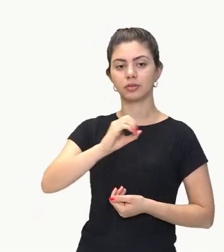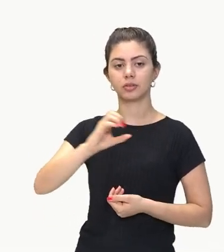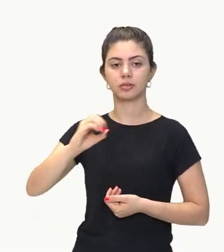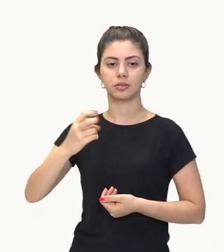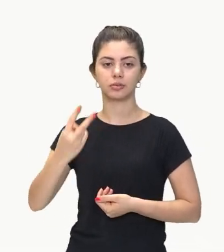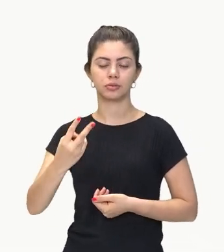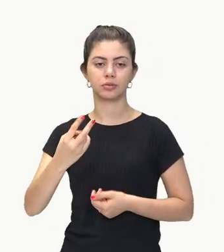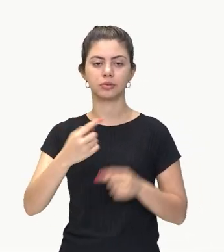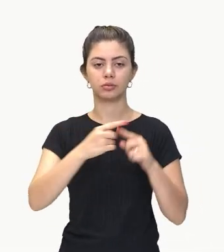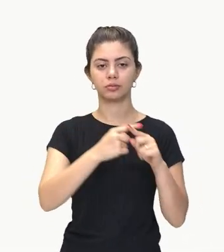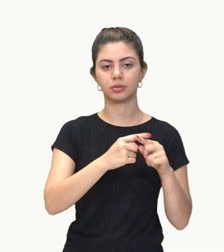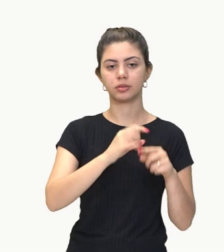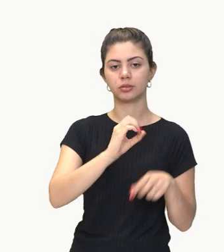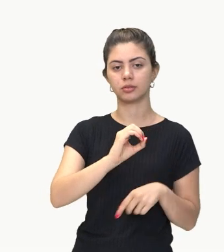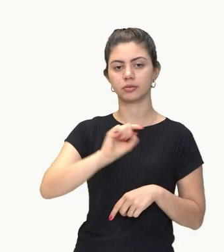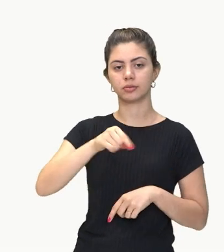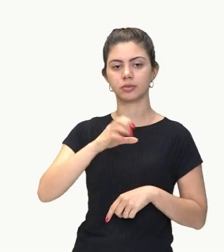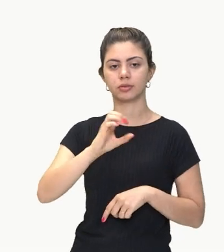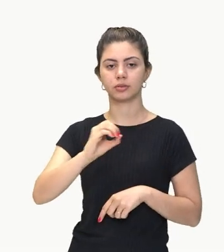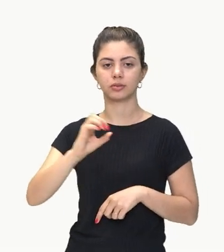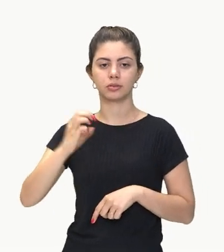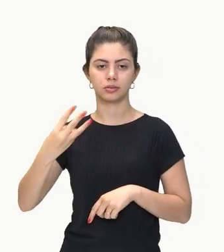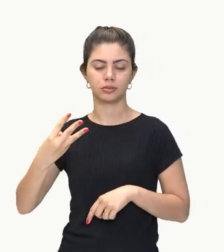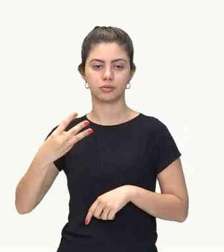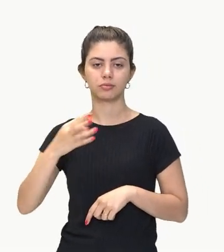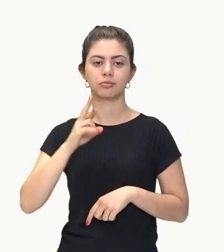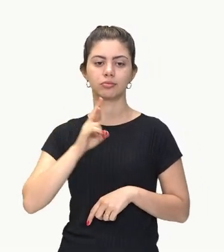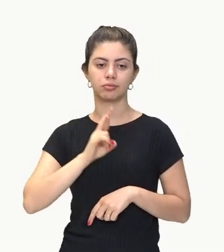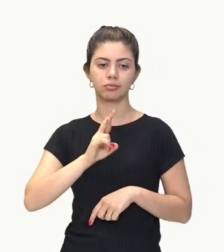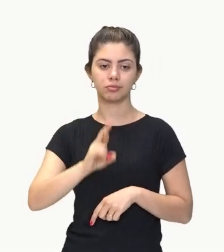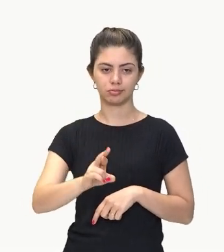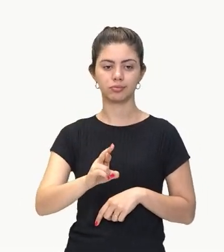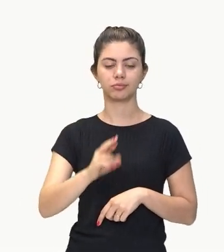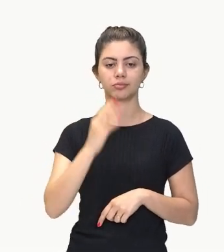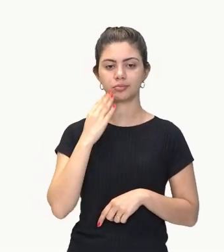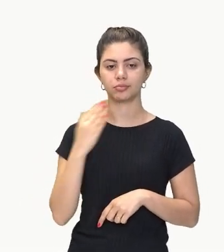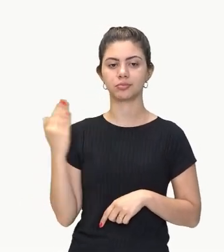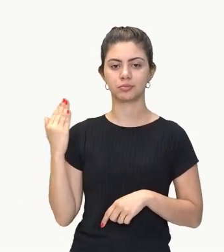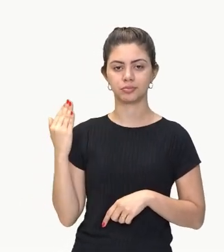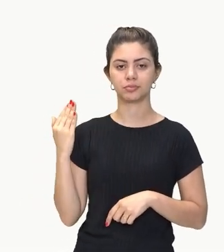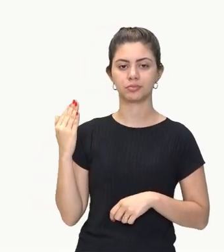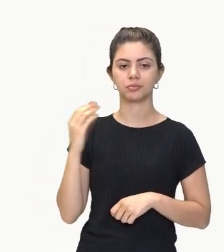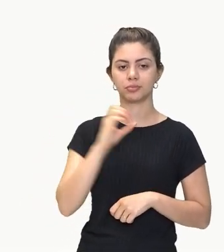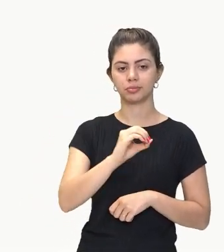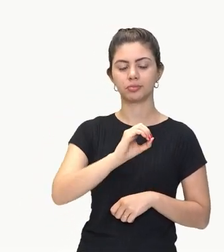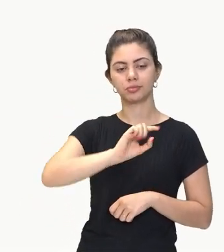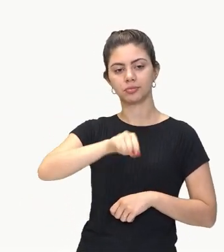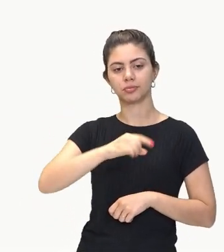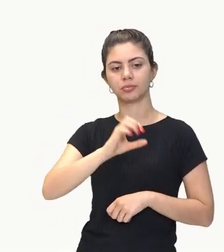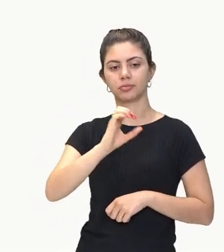0,002 vezes 0,03 é igual a